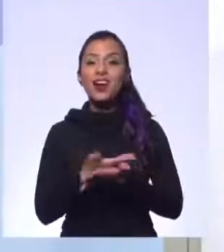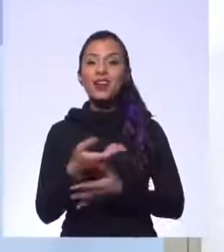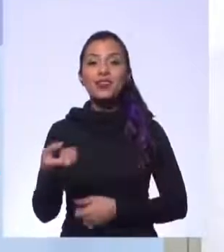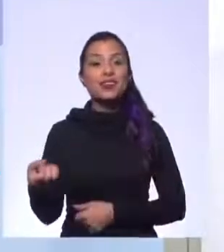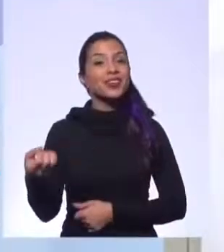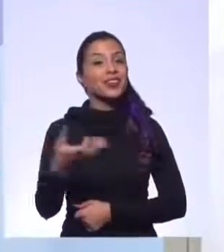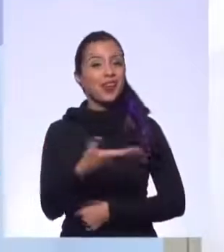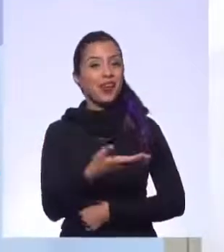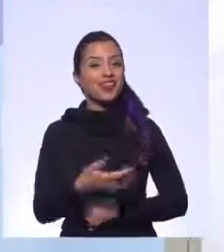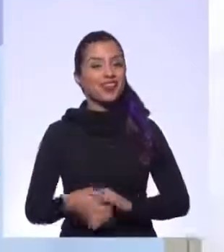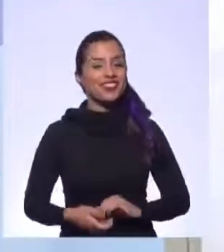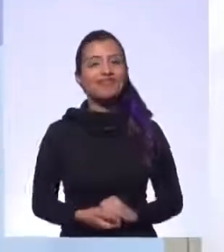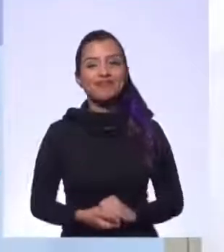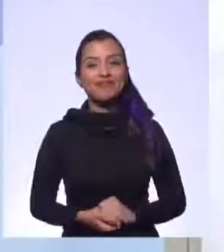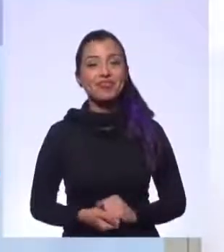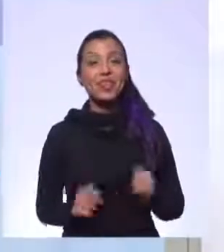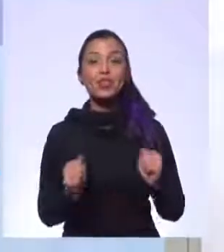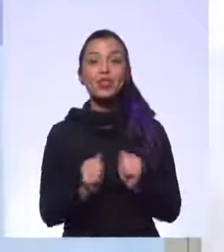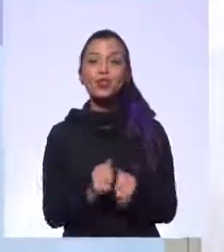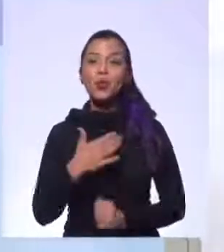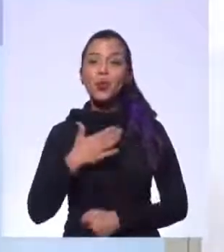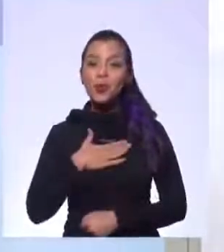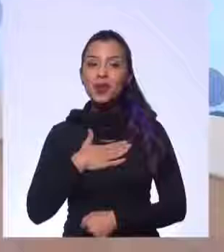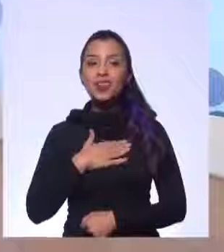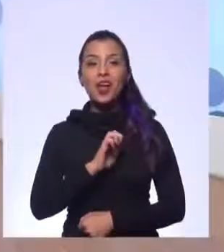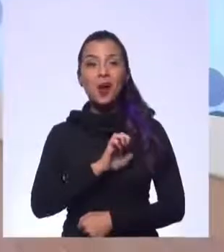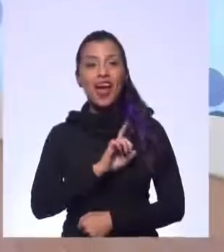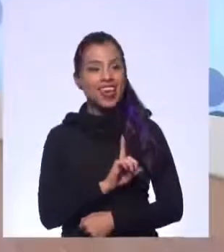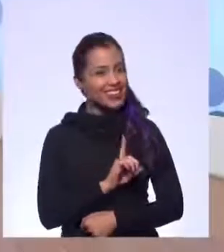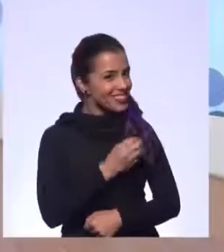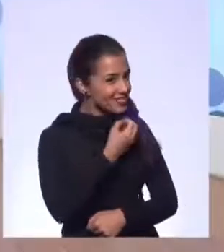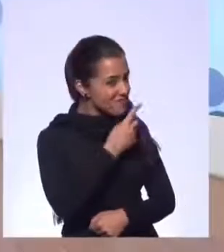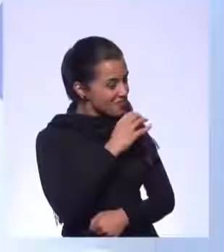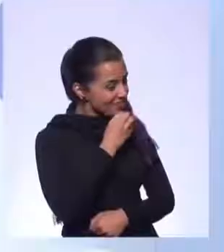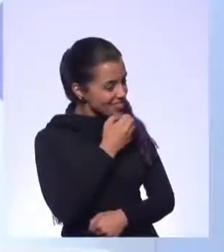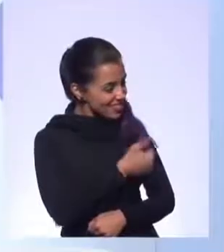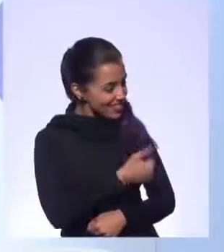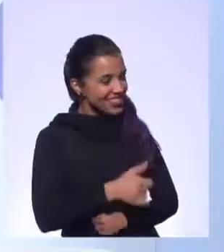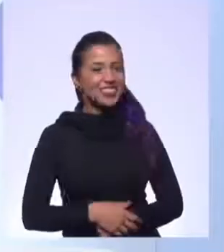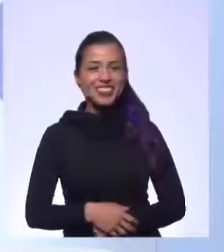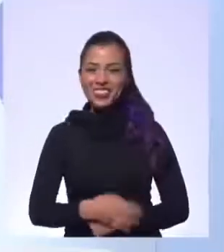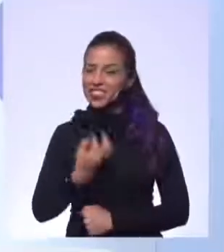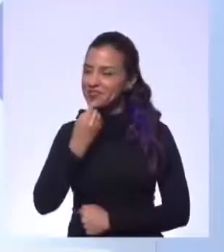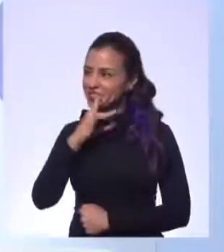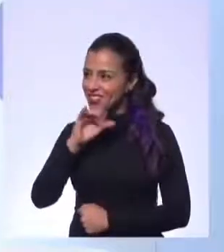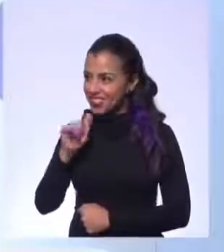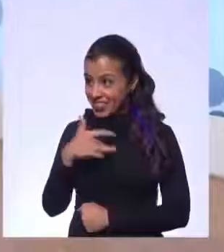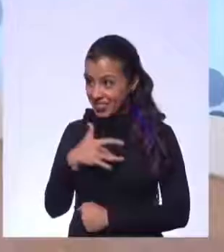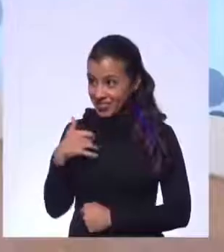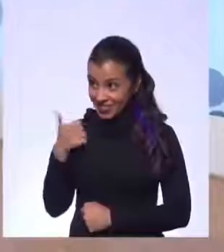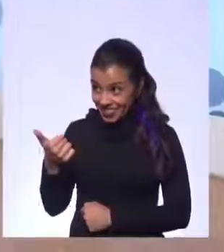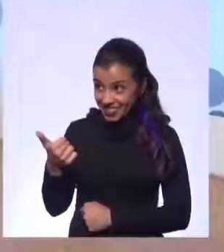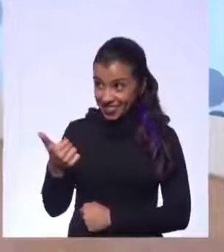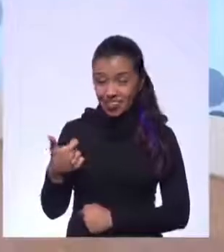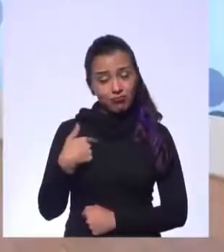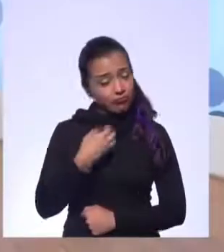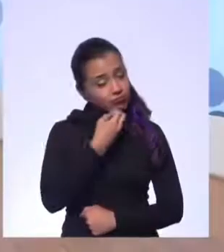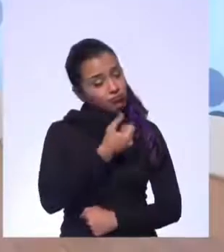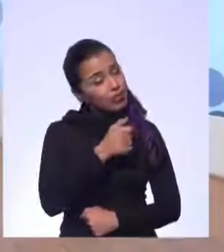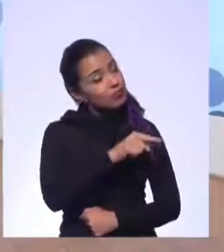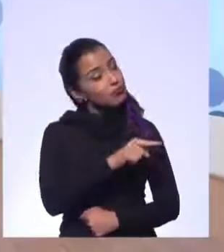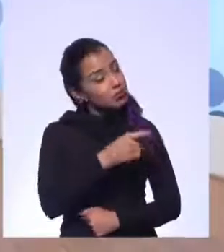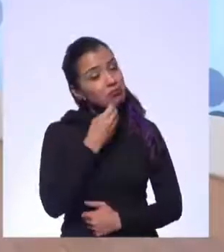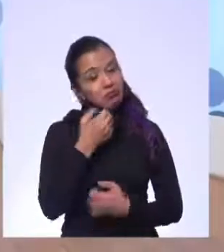nova aula. Comigo está o professor Ed. Good morning, Ed. Good morning, Antonia. How are you? I'm fine, and you? I'm fine